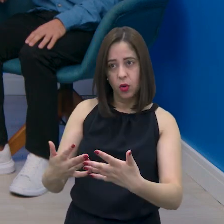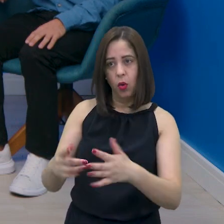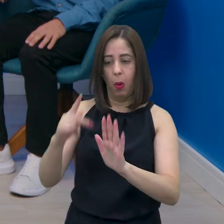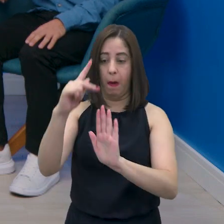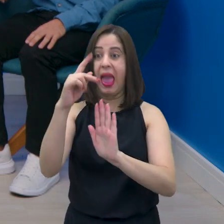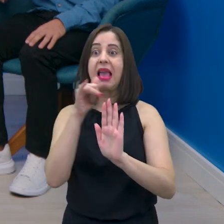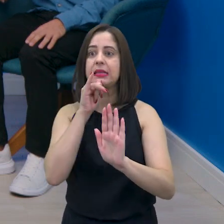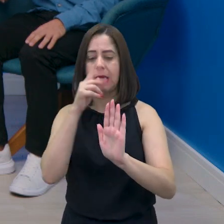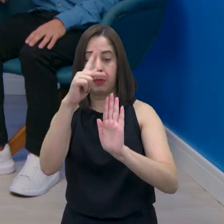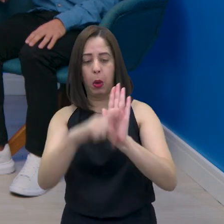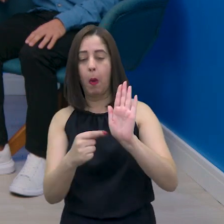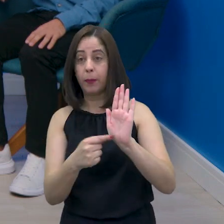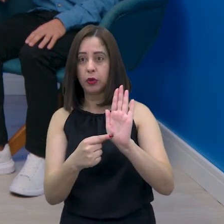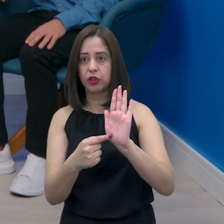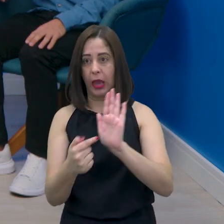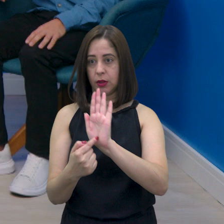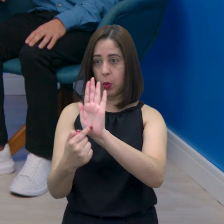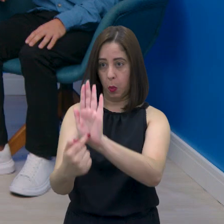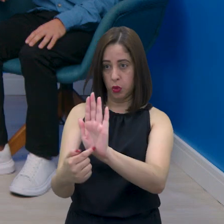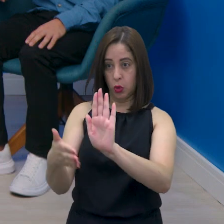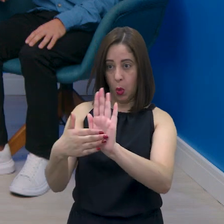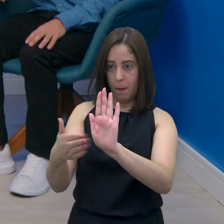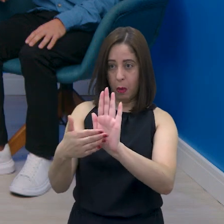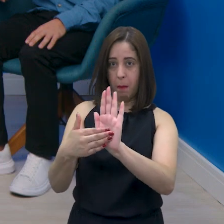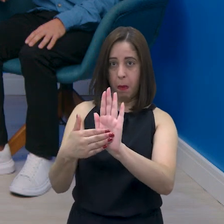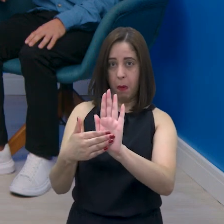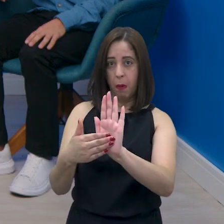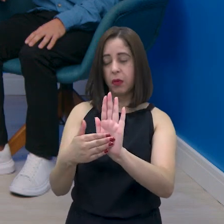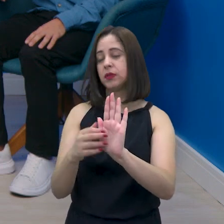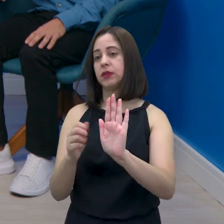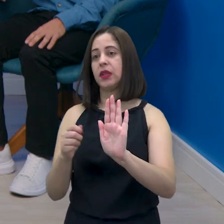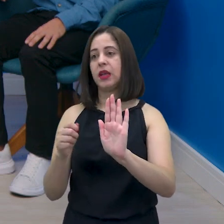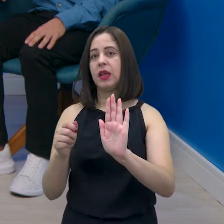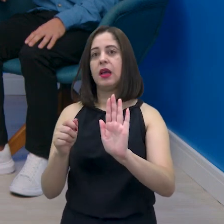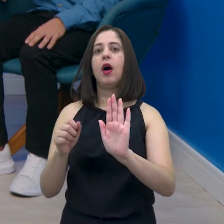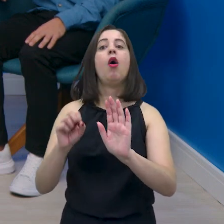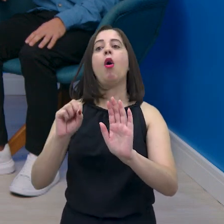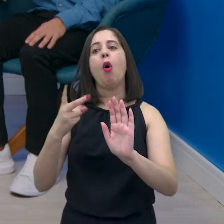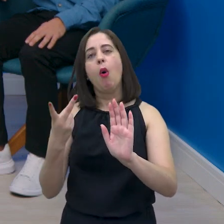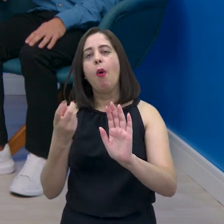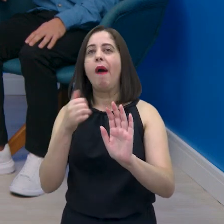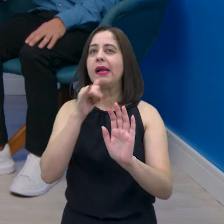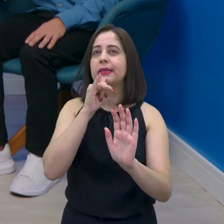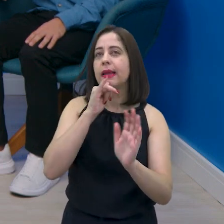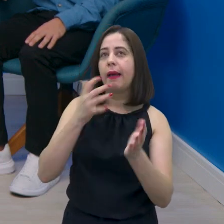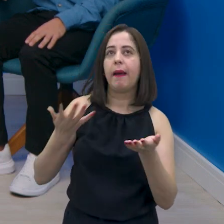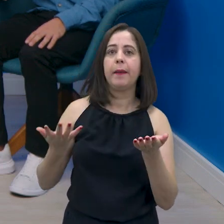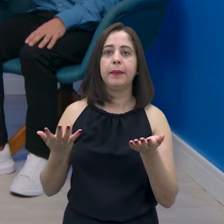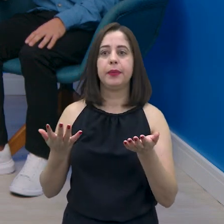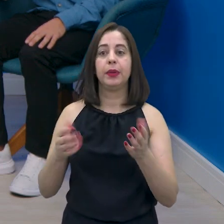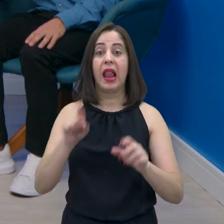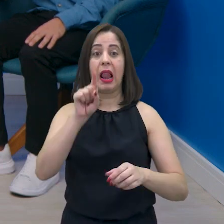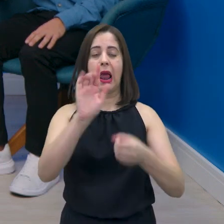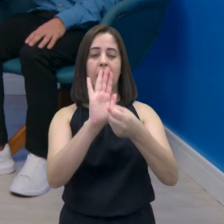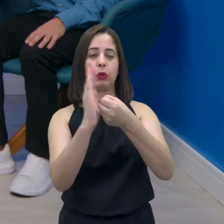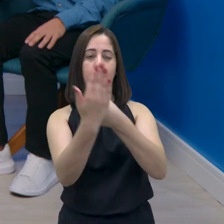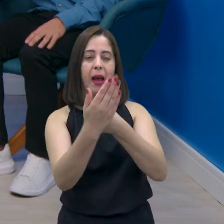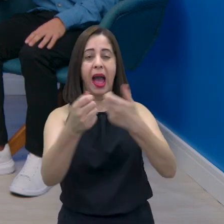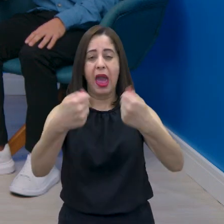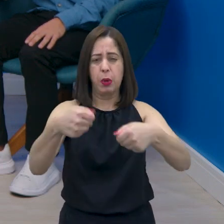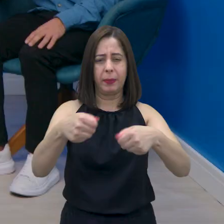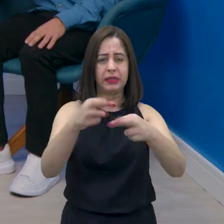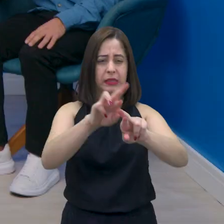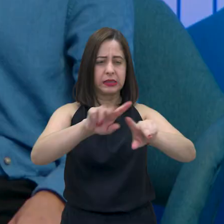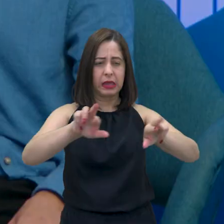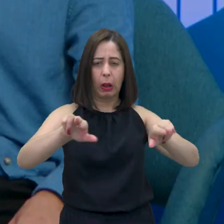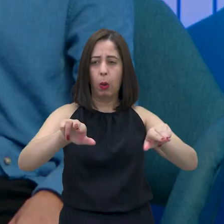a um projeto que foi apresentado como proposta ou outras necessidades, às vezes, seja do bairro ou algo